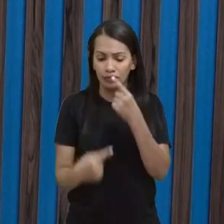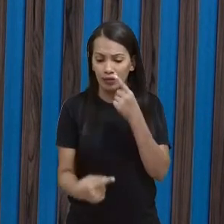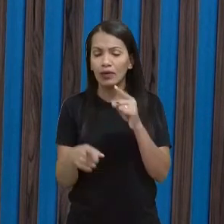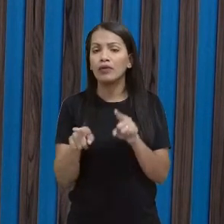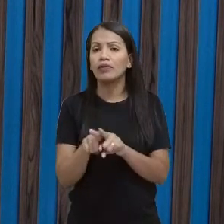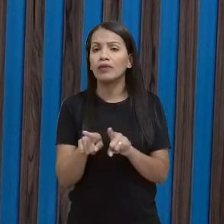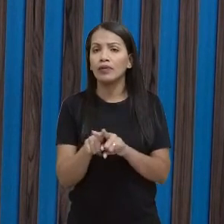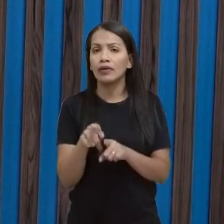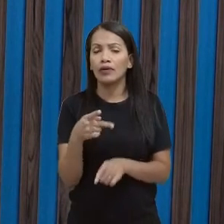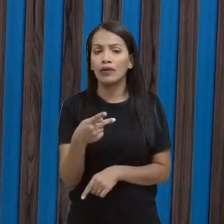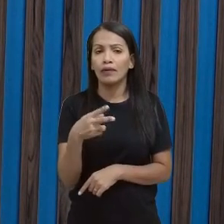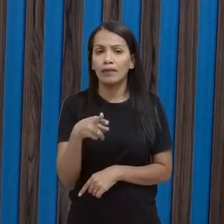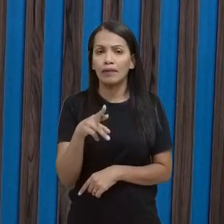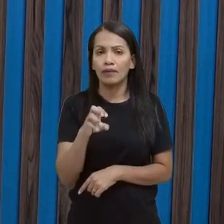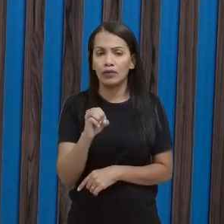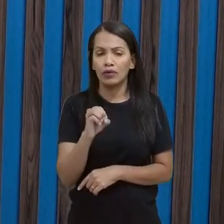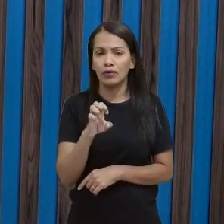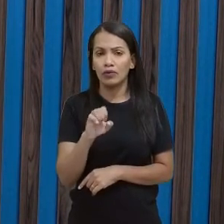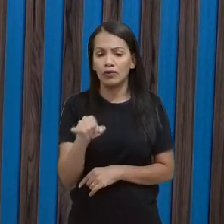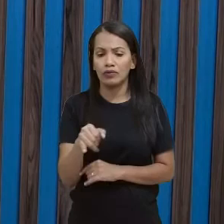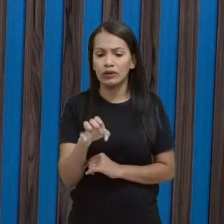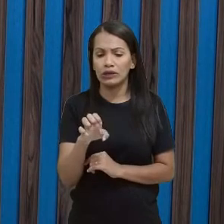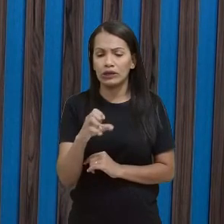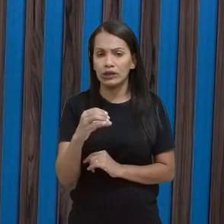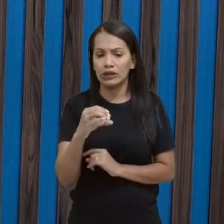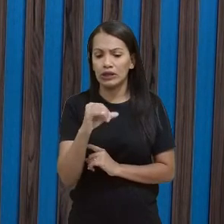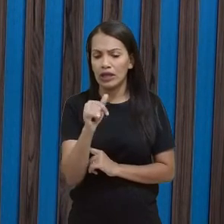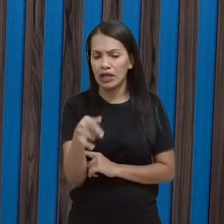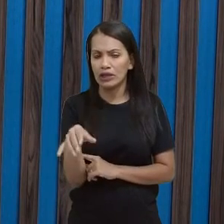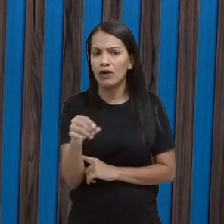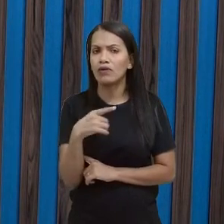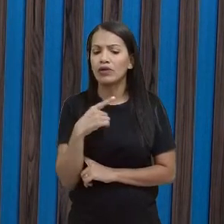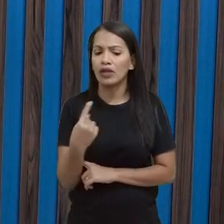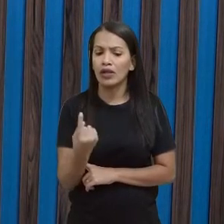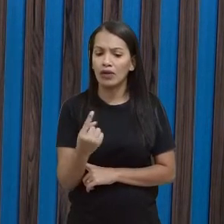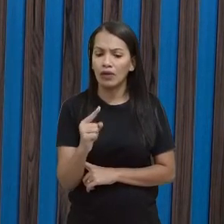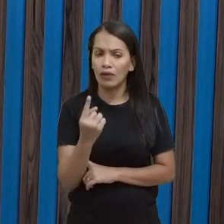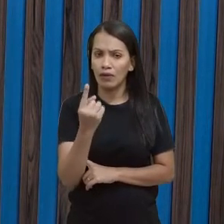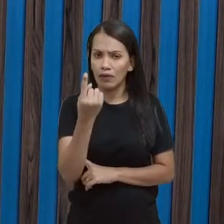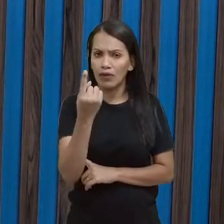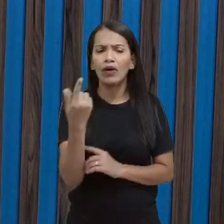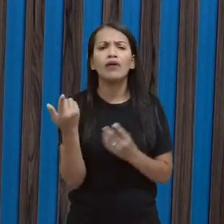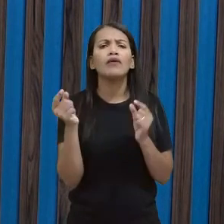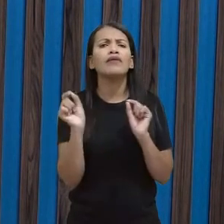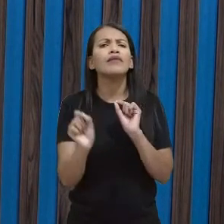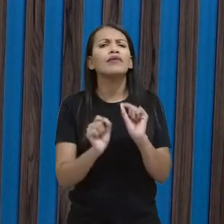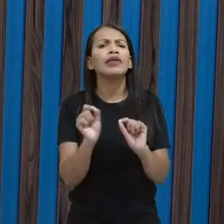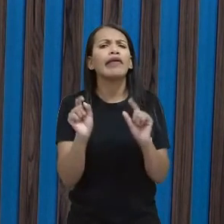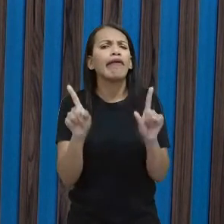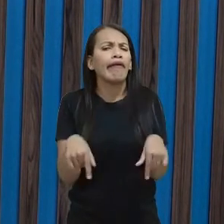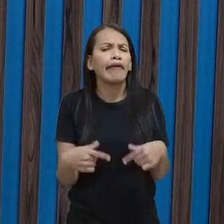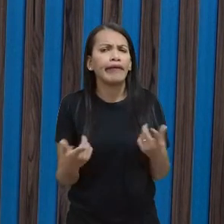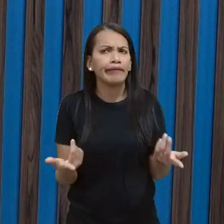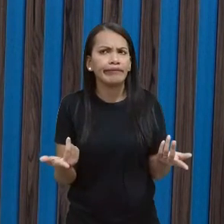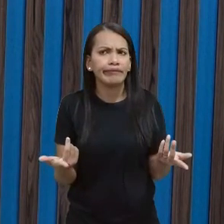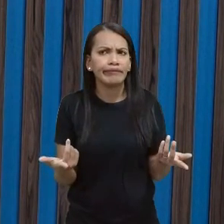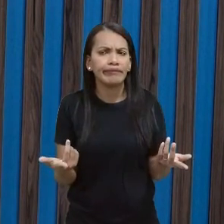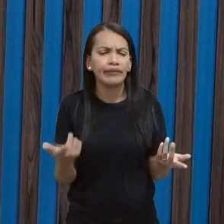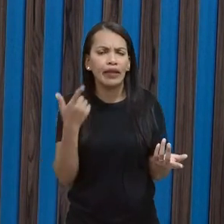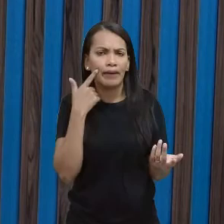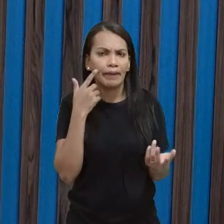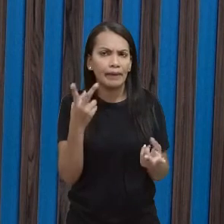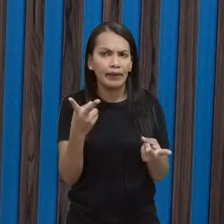projeções. Como assim? Também tem a altura, né? Antes das projeções, tem a altura aqui. E tem as projeções. Que projeções são essas, Ricardinho?